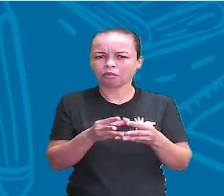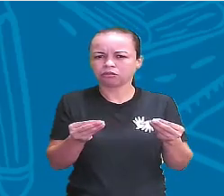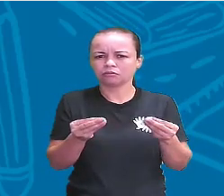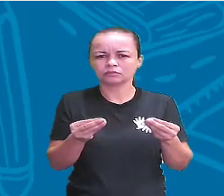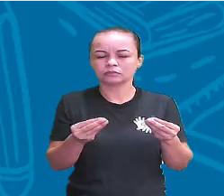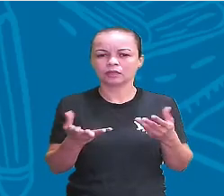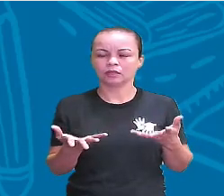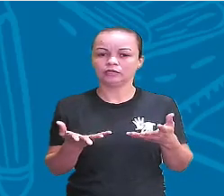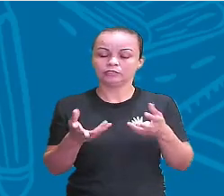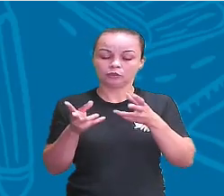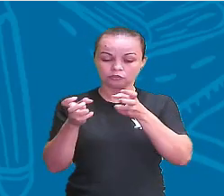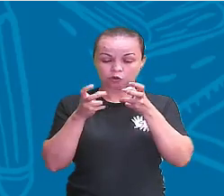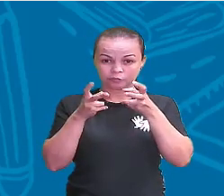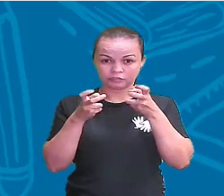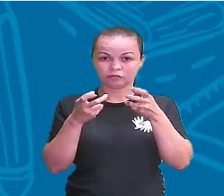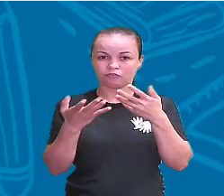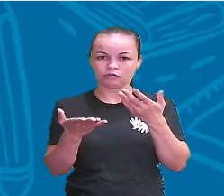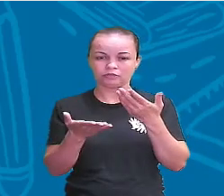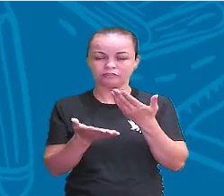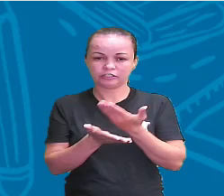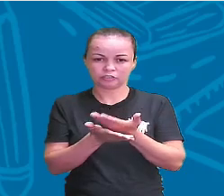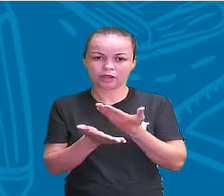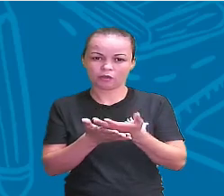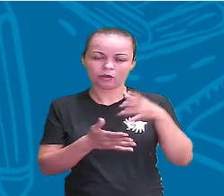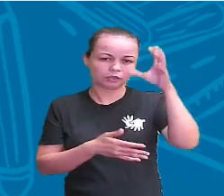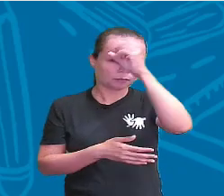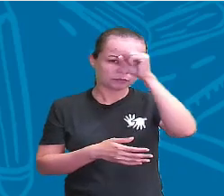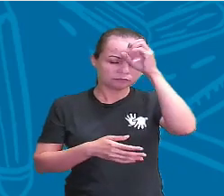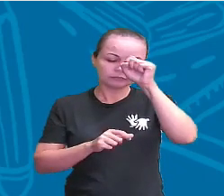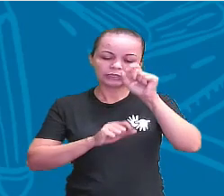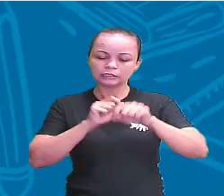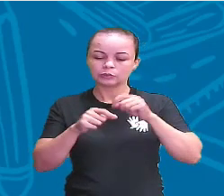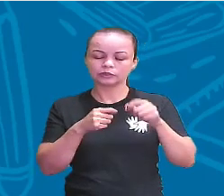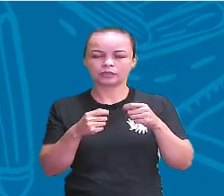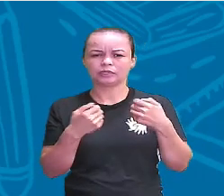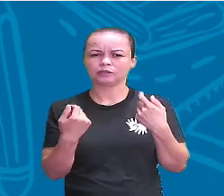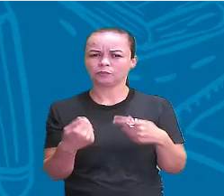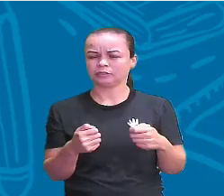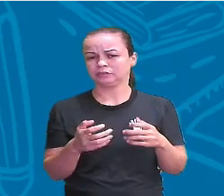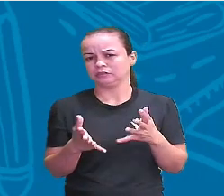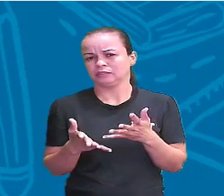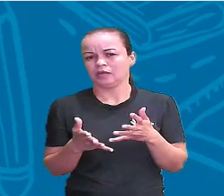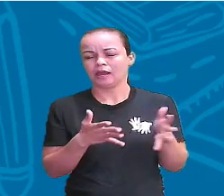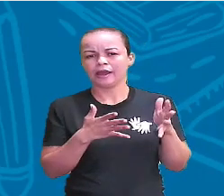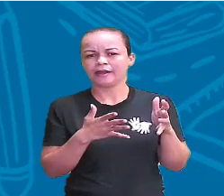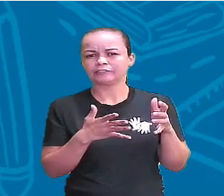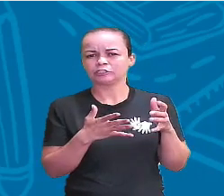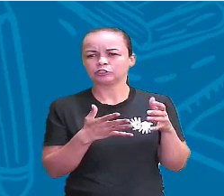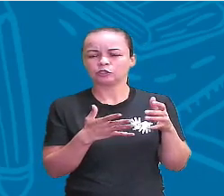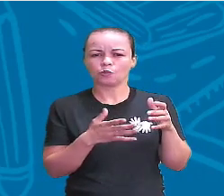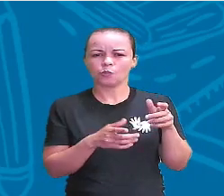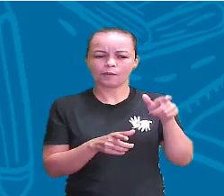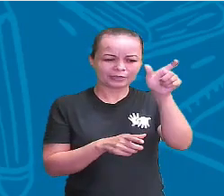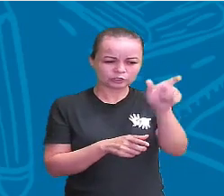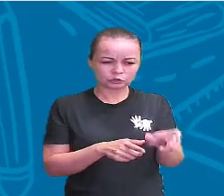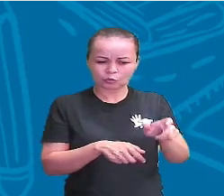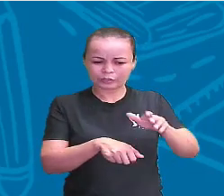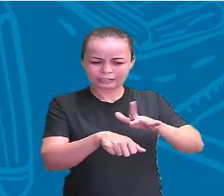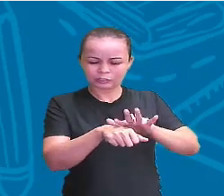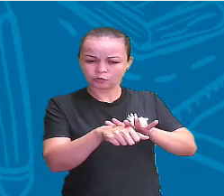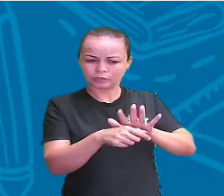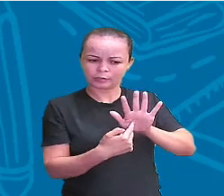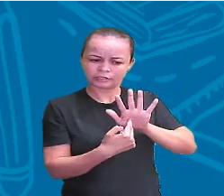já observou, né, através da nossa aula, a gente está aprendendo que não necessariamente uma pessoa que está doente, ela precisa apresentar